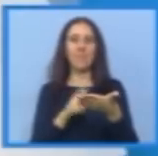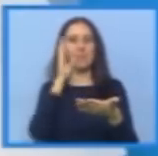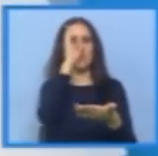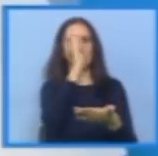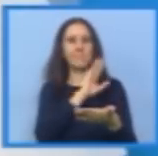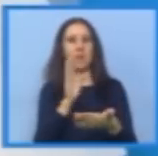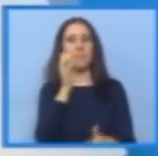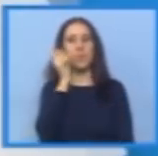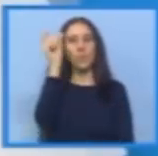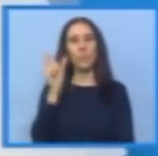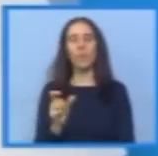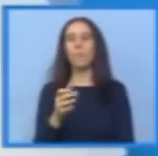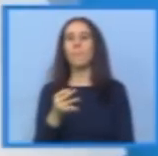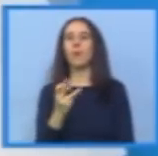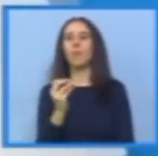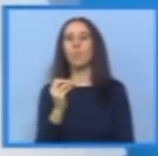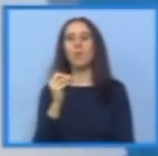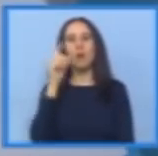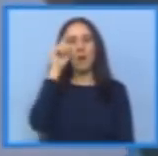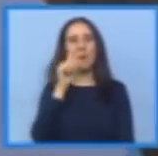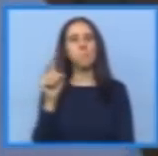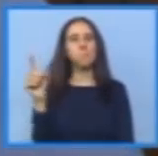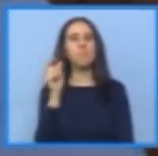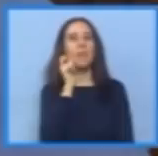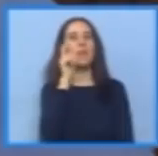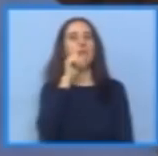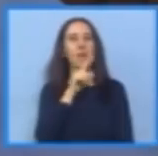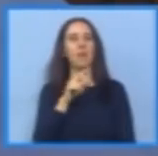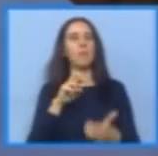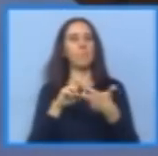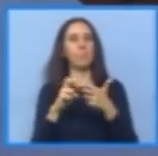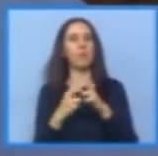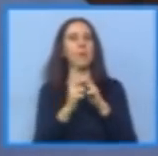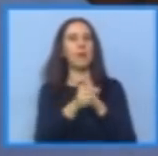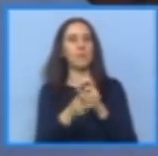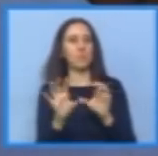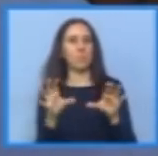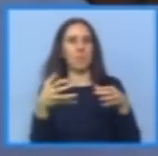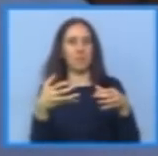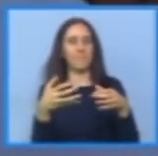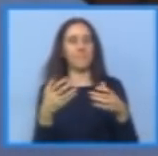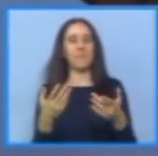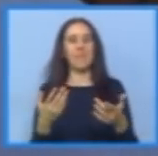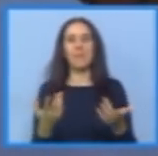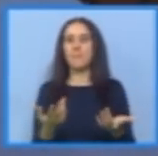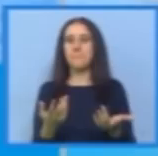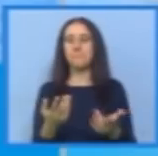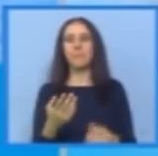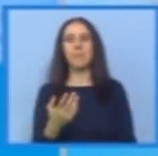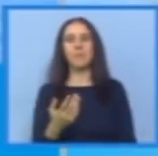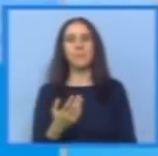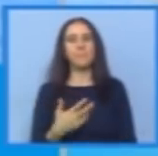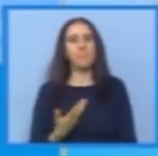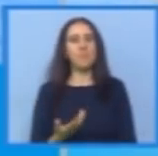sabemos que Paulo está bem consciente daqueles que foram os problemas dessa comunidade. E